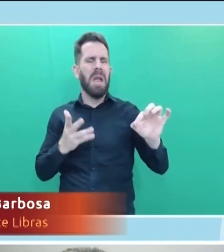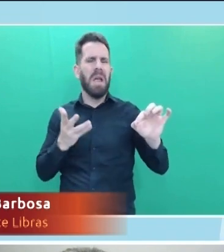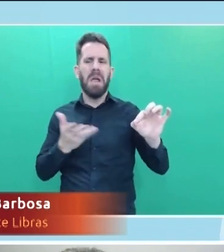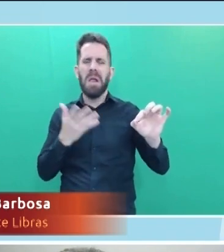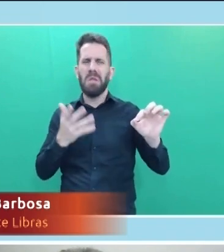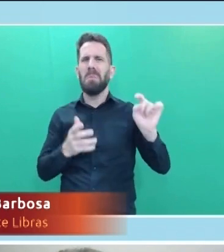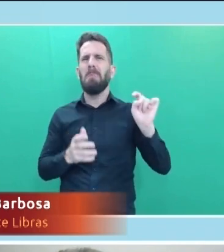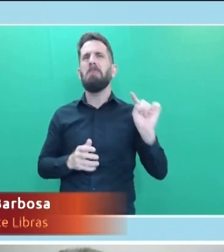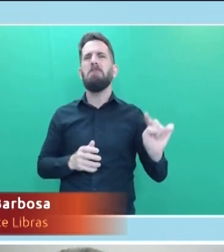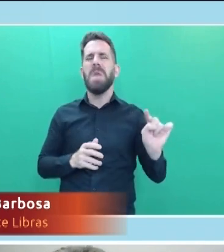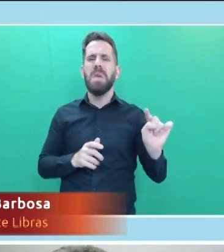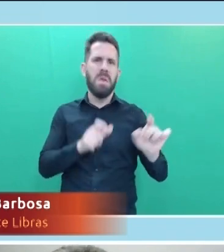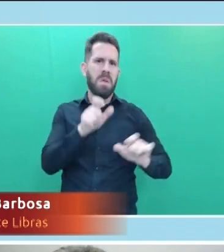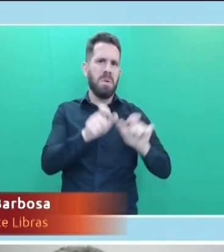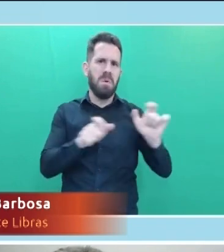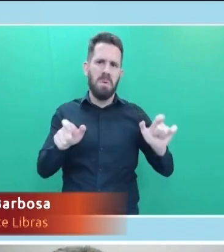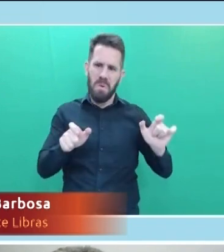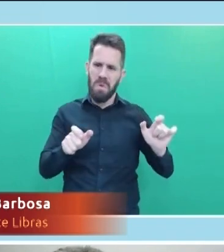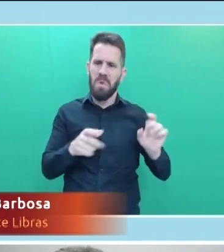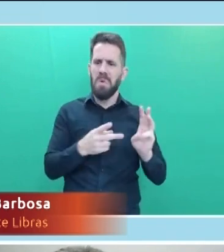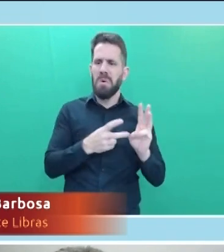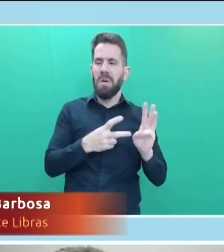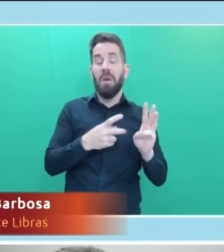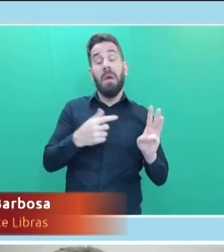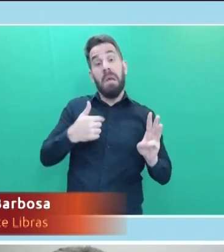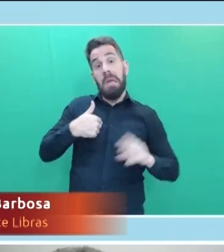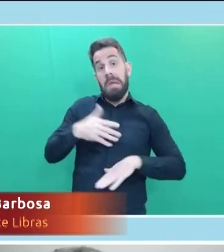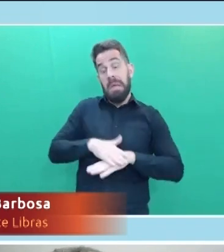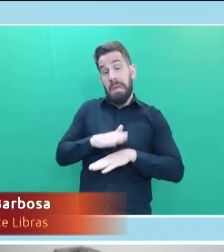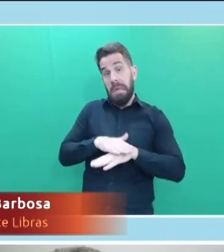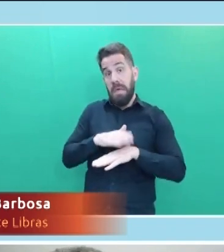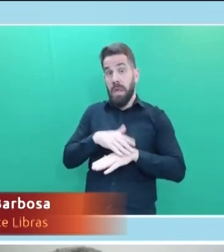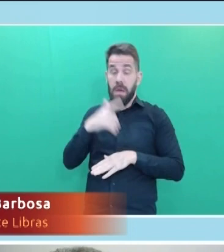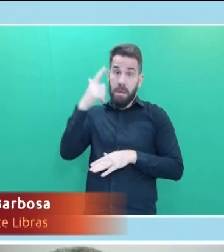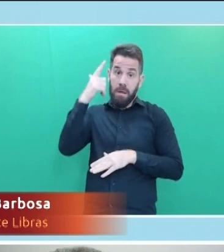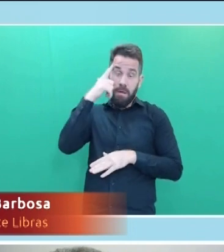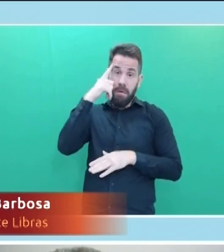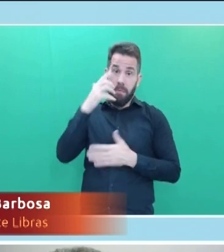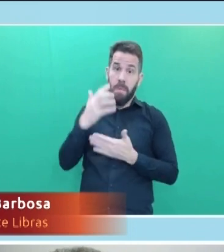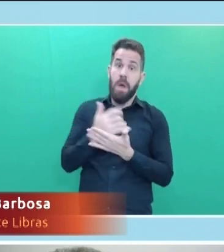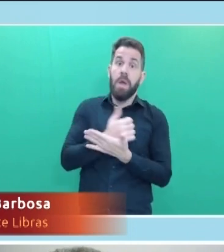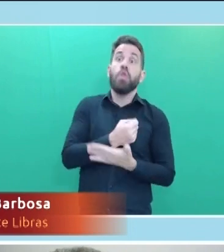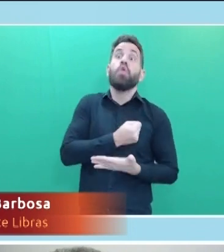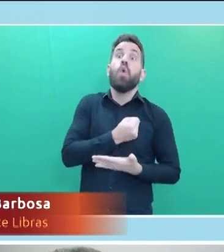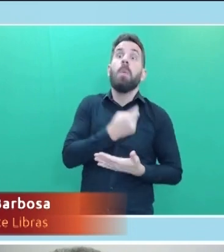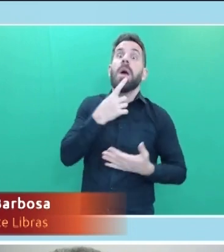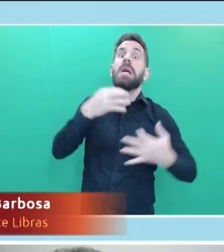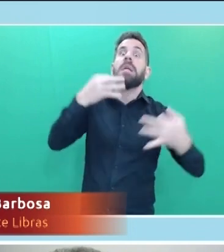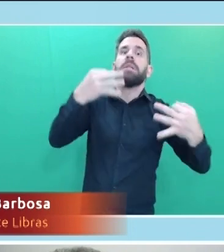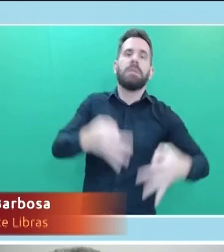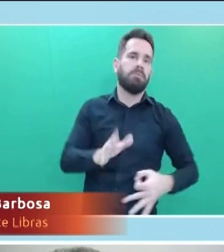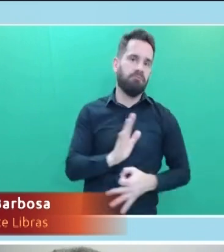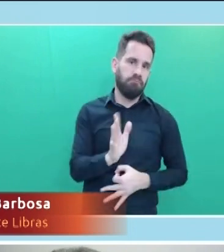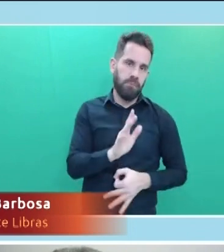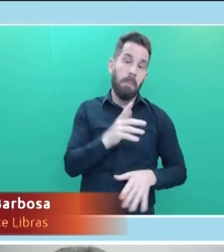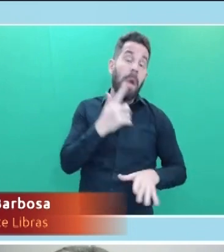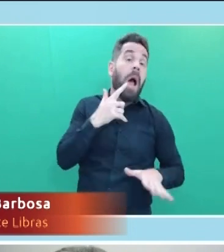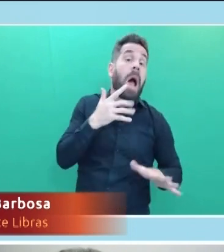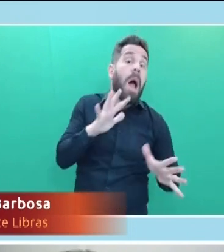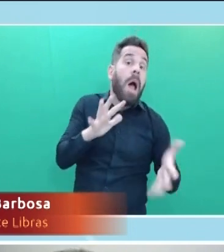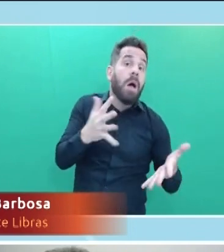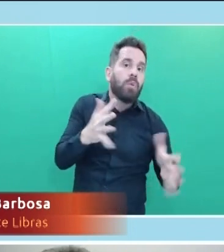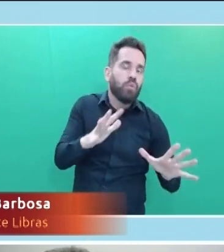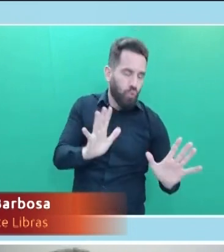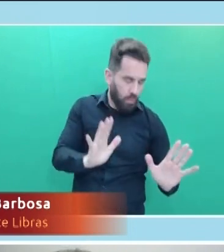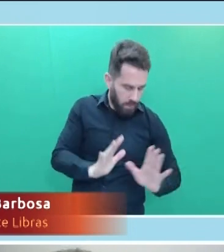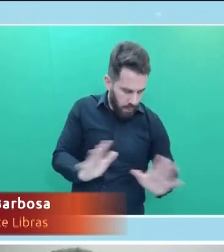mil. Eu estou colocando um dado não correto, mas é uma estimativa. Então,